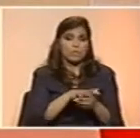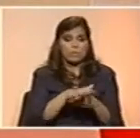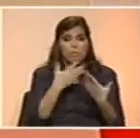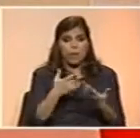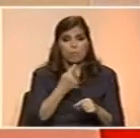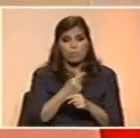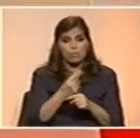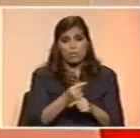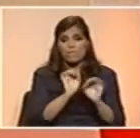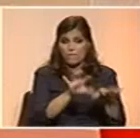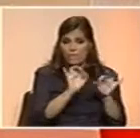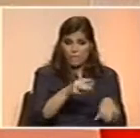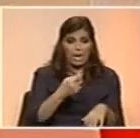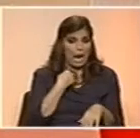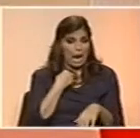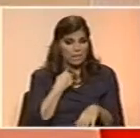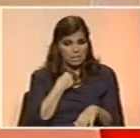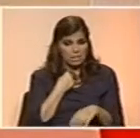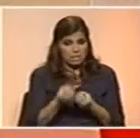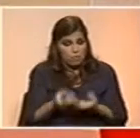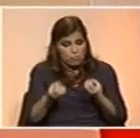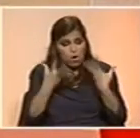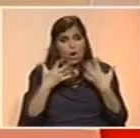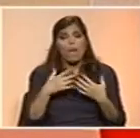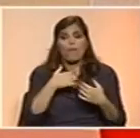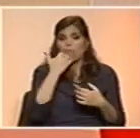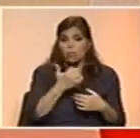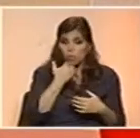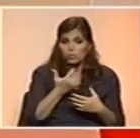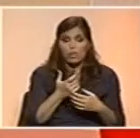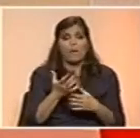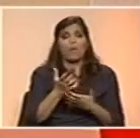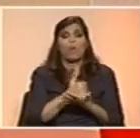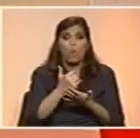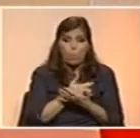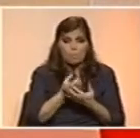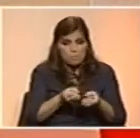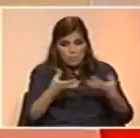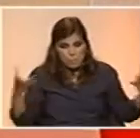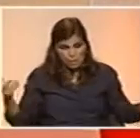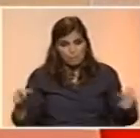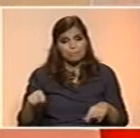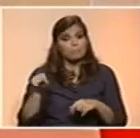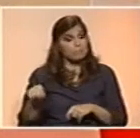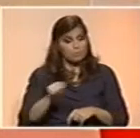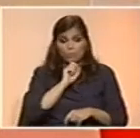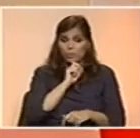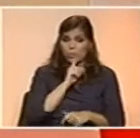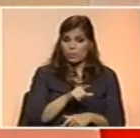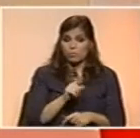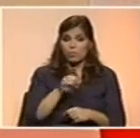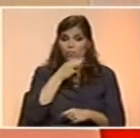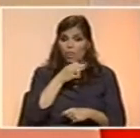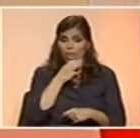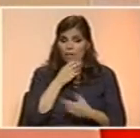produzir carne, iríamos estar a produzir mais vegetais, mais fruta, por aí adiante. E, portanto, aqui poderíamos estar a falar